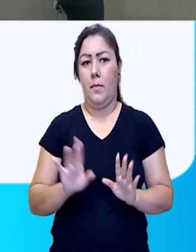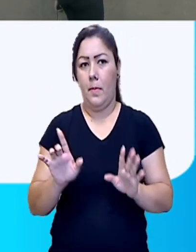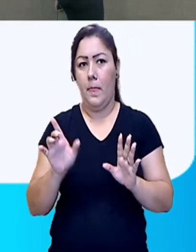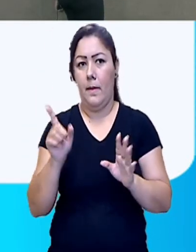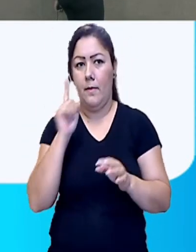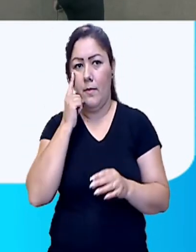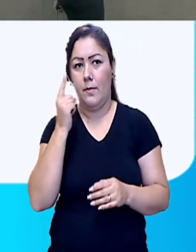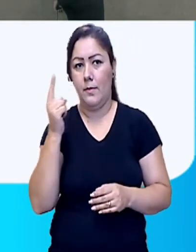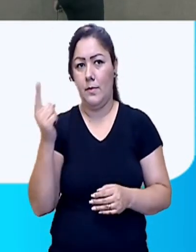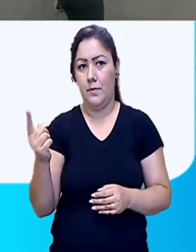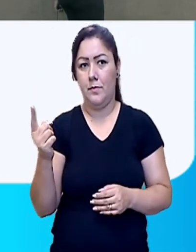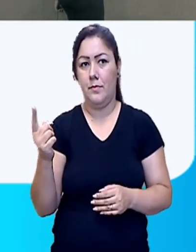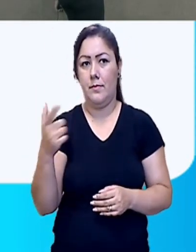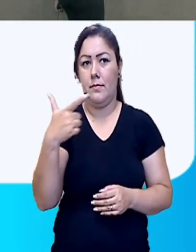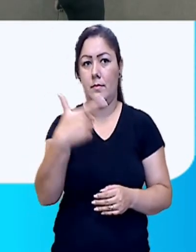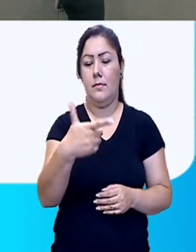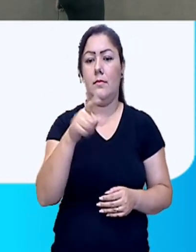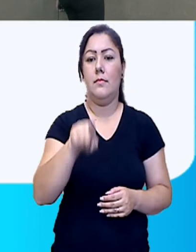menos